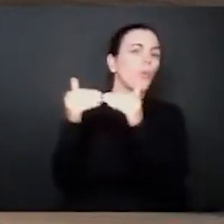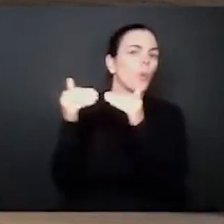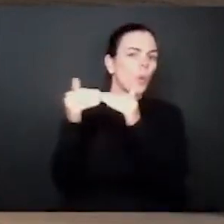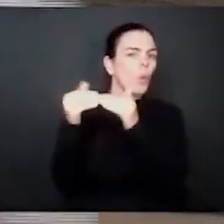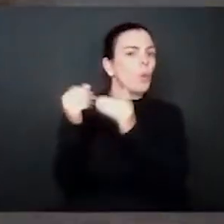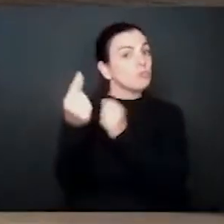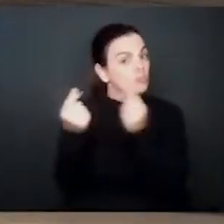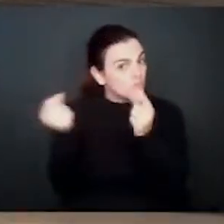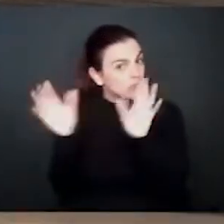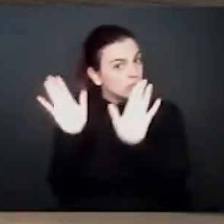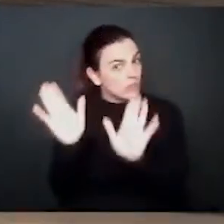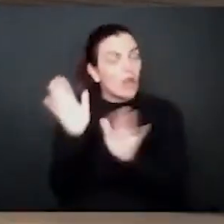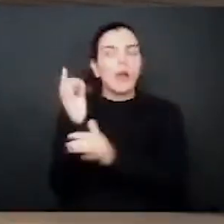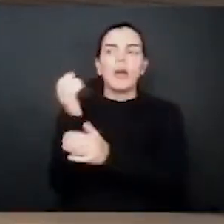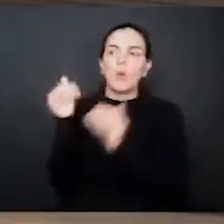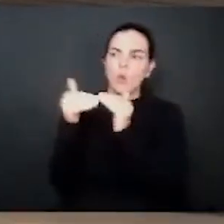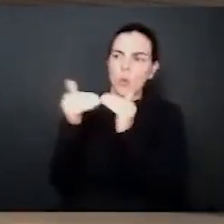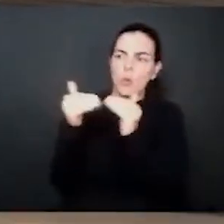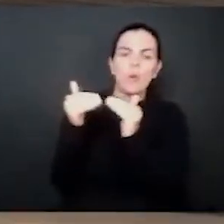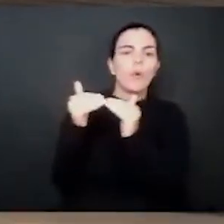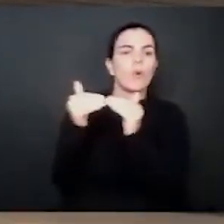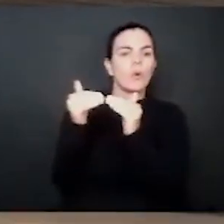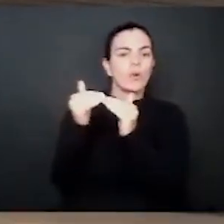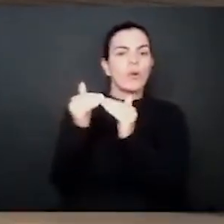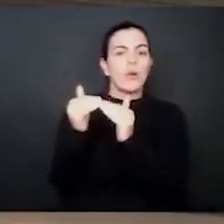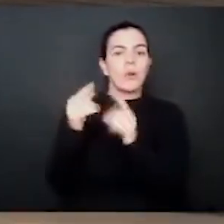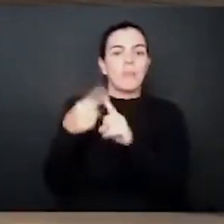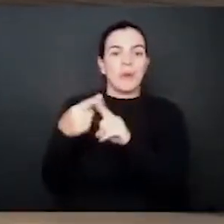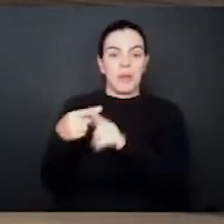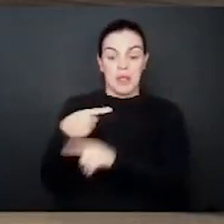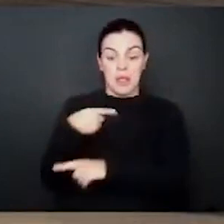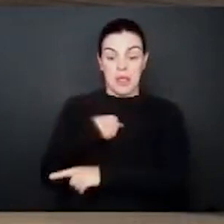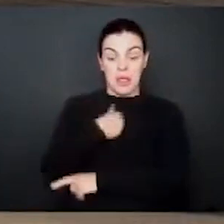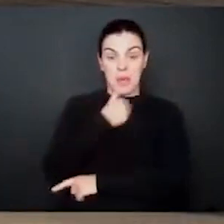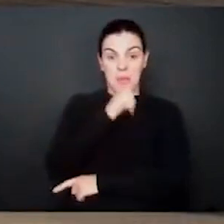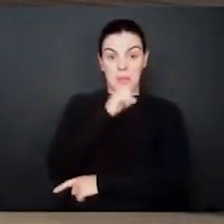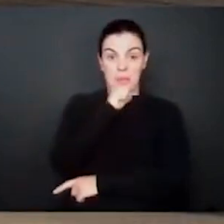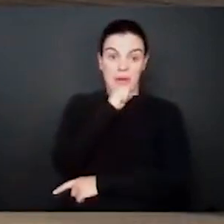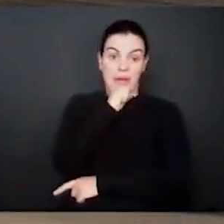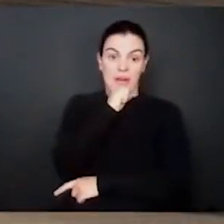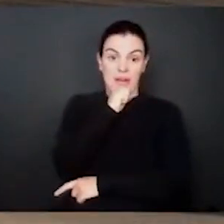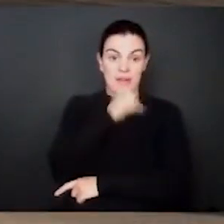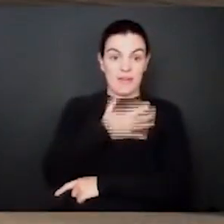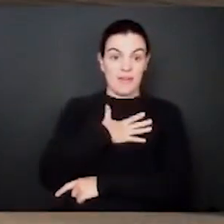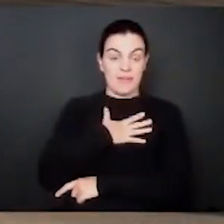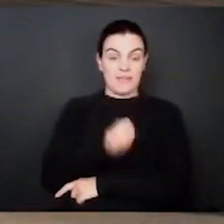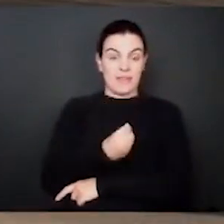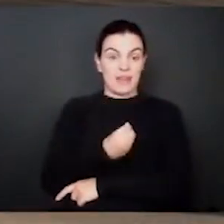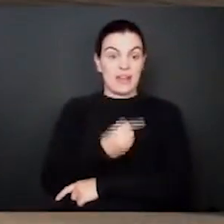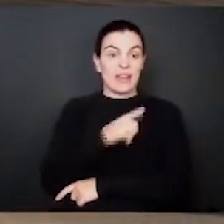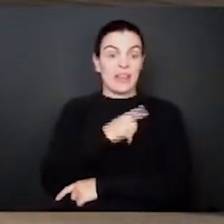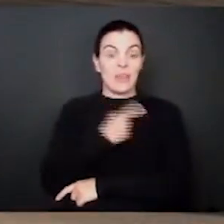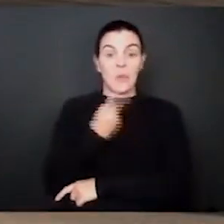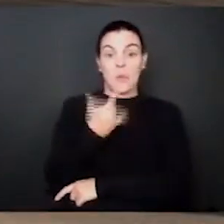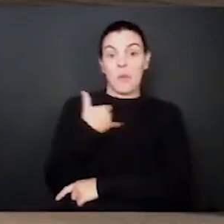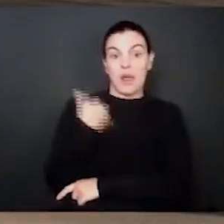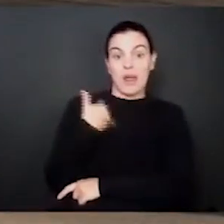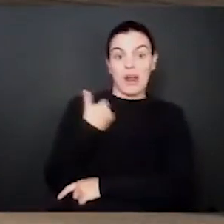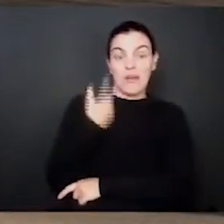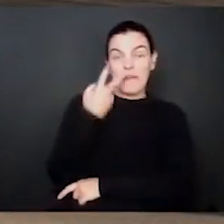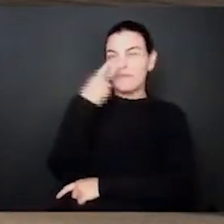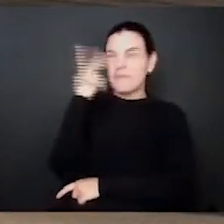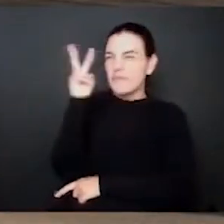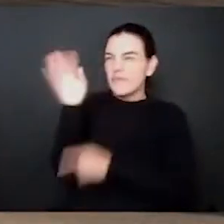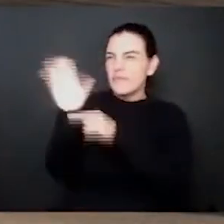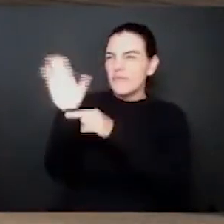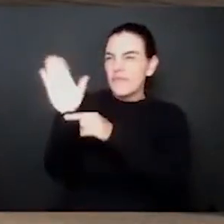até, inclusive, como mãe, né, de uma bebê de um aninho, assistindo o vídeo que o vereador Dalton mostrou, né, eu vejo na prática, todos os